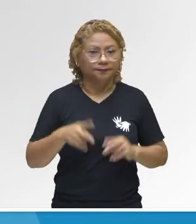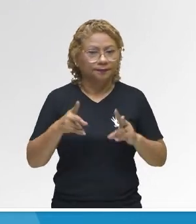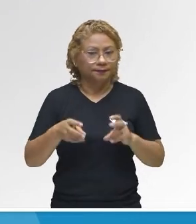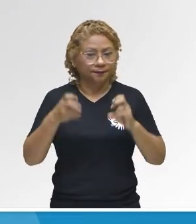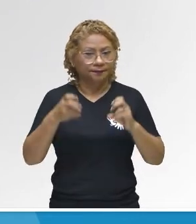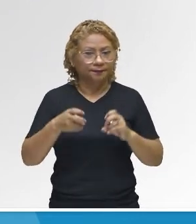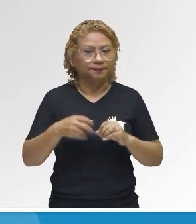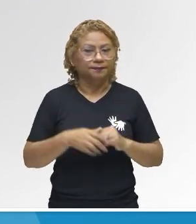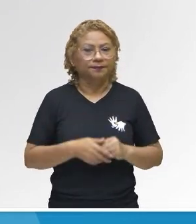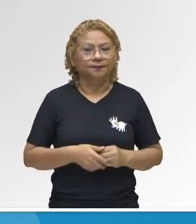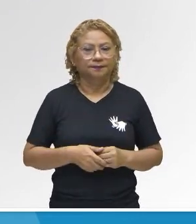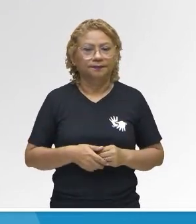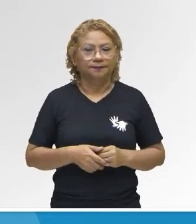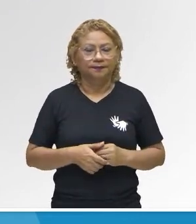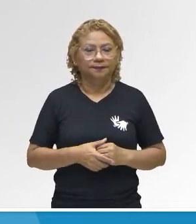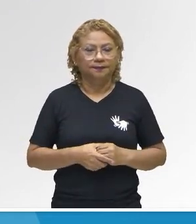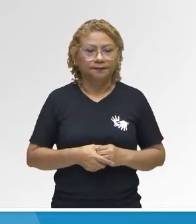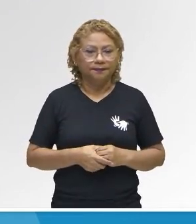puxar aqui, ó.